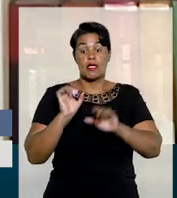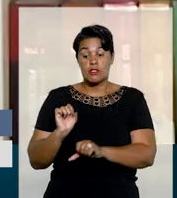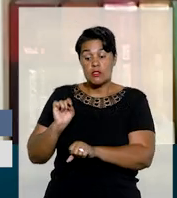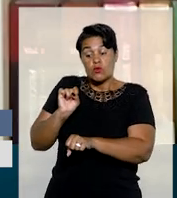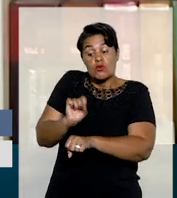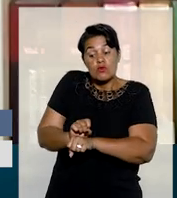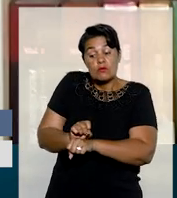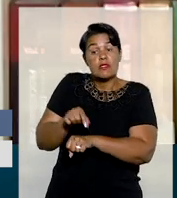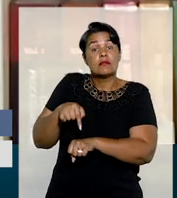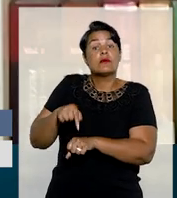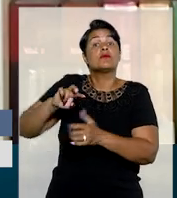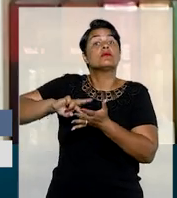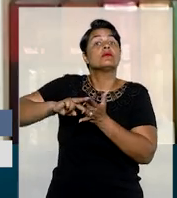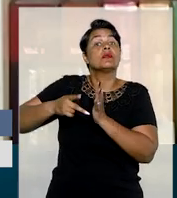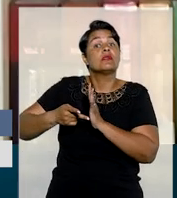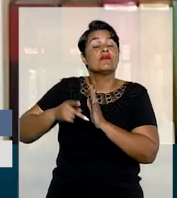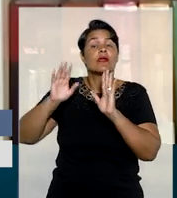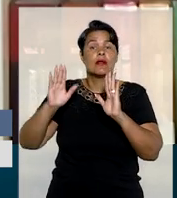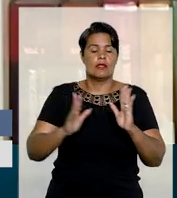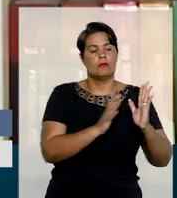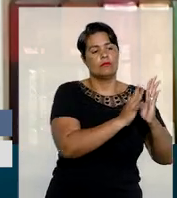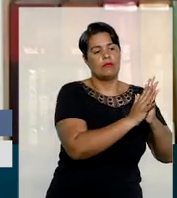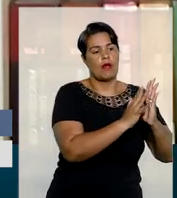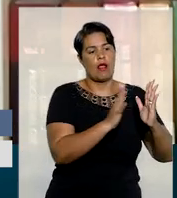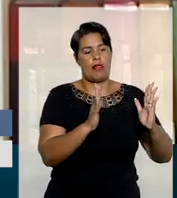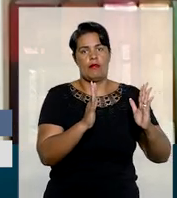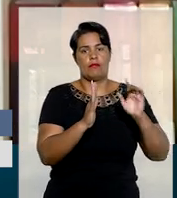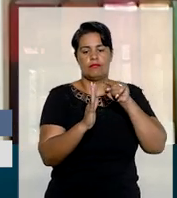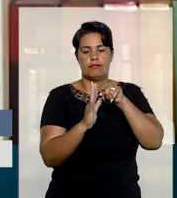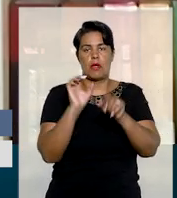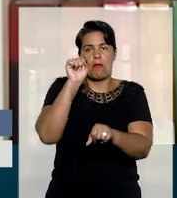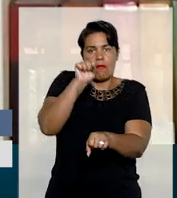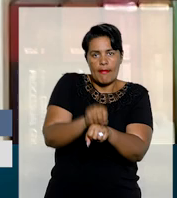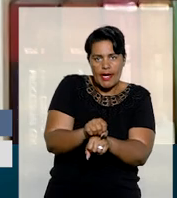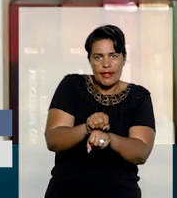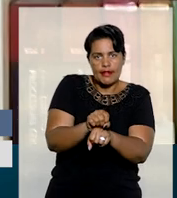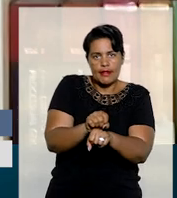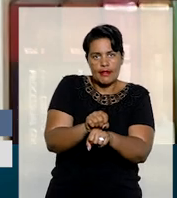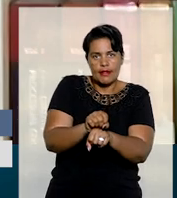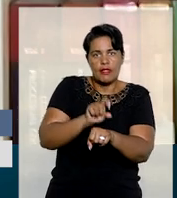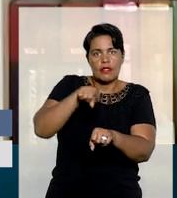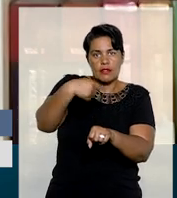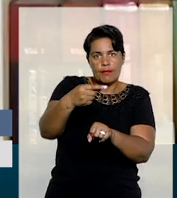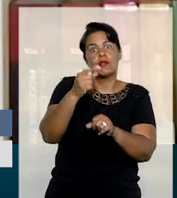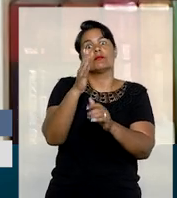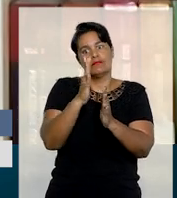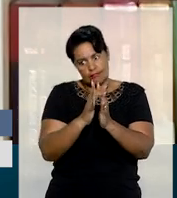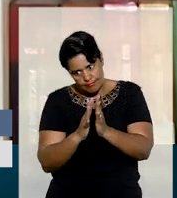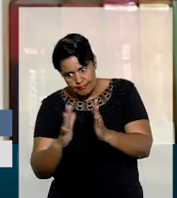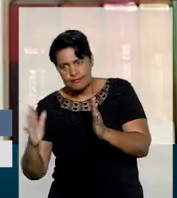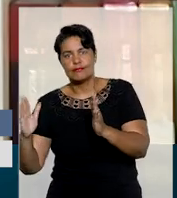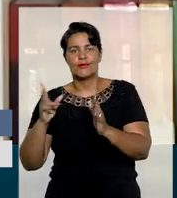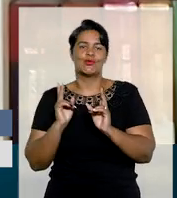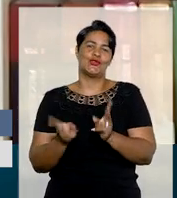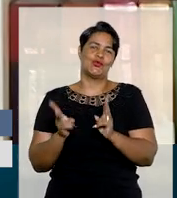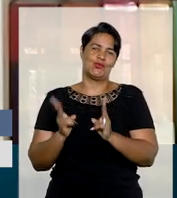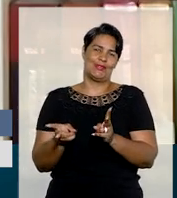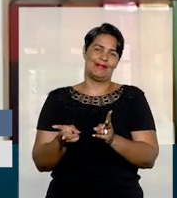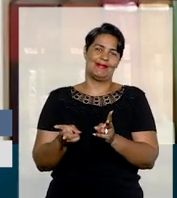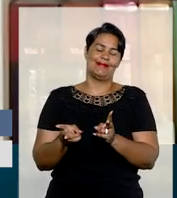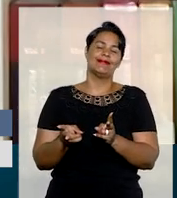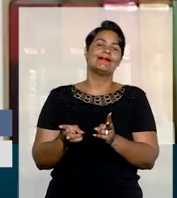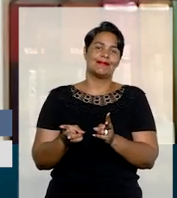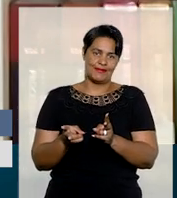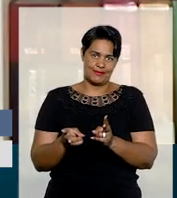a estaca zero, mas quando a gente fala de suspensão, significaria que o prazo voltaria a contar de onde ele tivesse parado. Então,